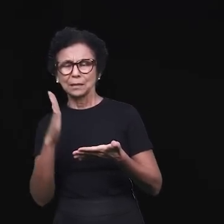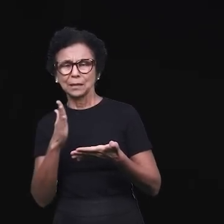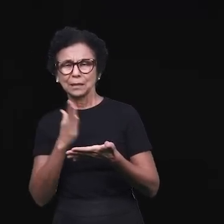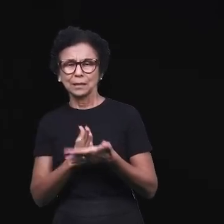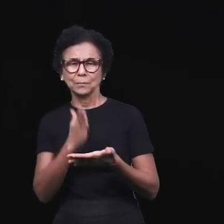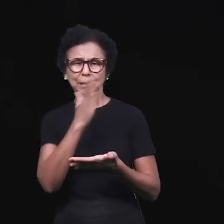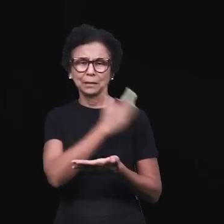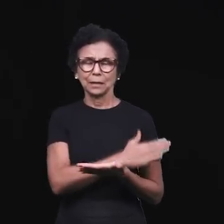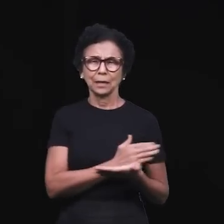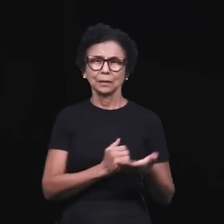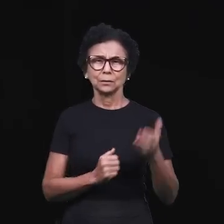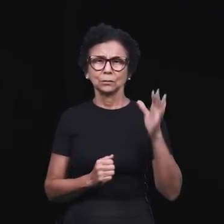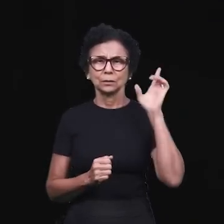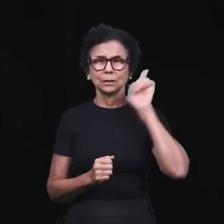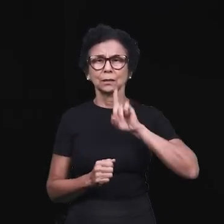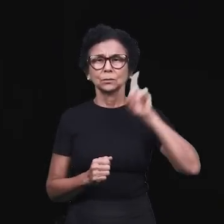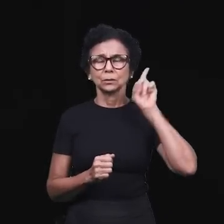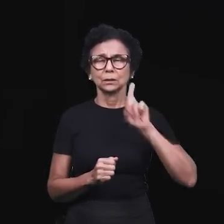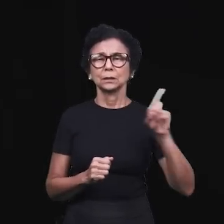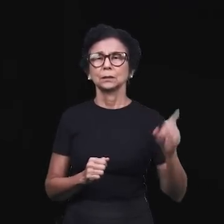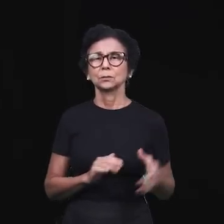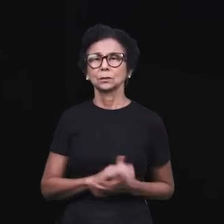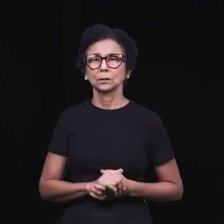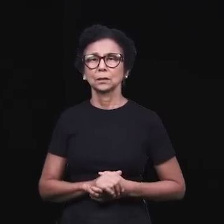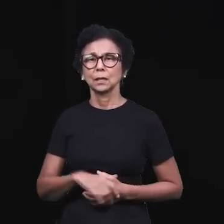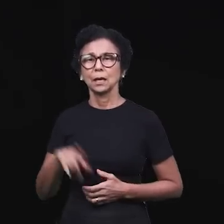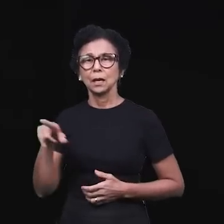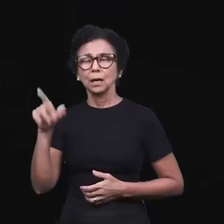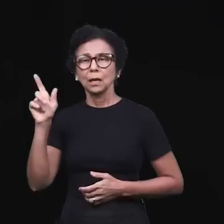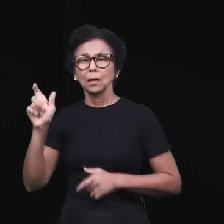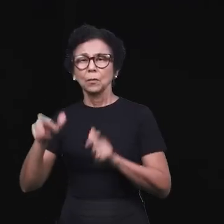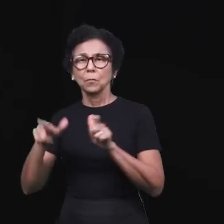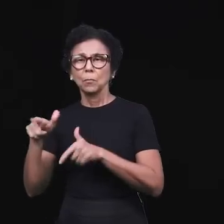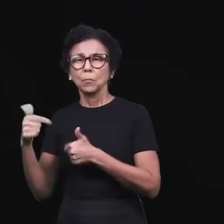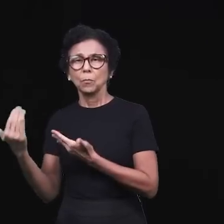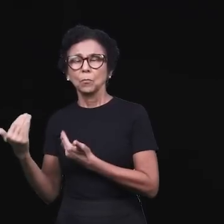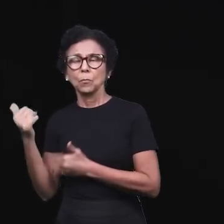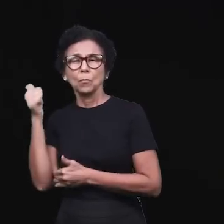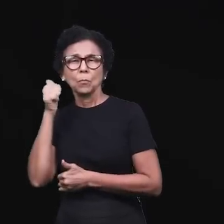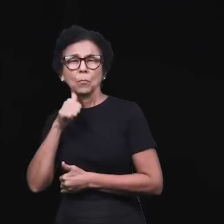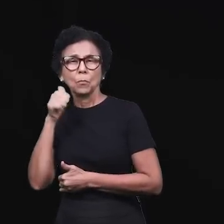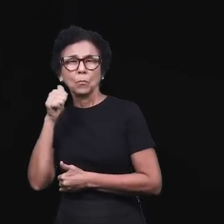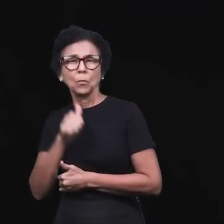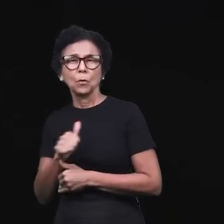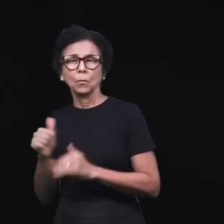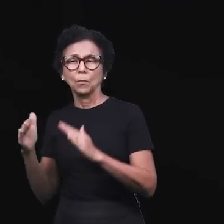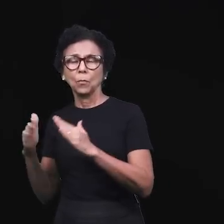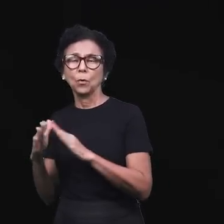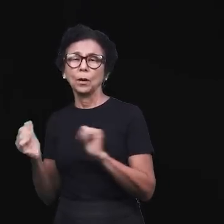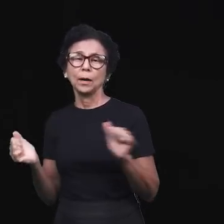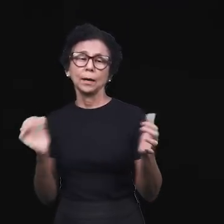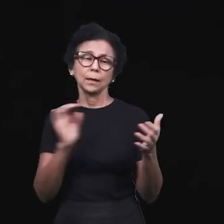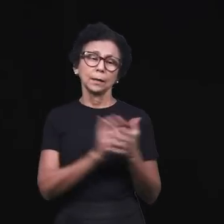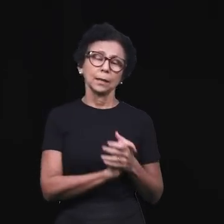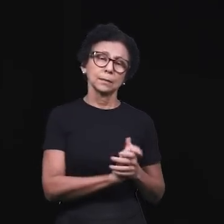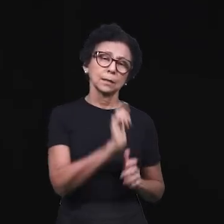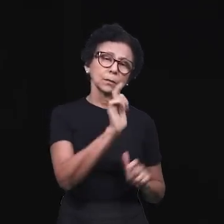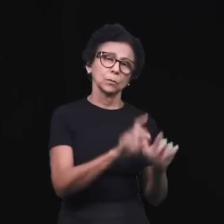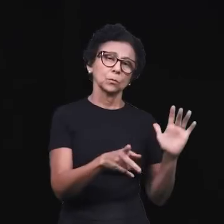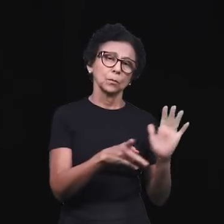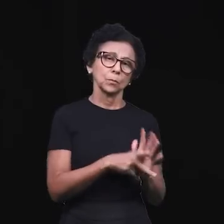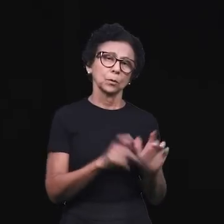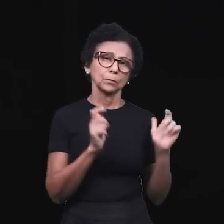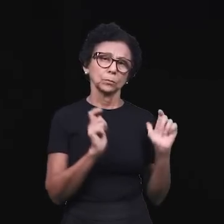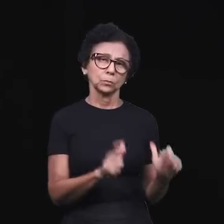algumas moças que vieram para morar nos Estados Unidos, naquela região, casaram com americanos e ali começou era misturado, uma